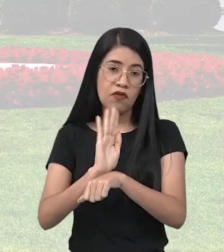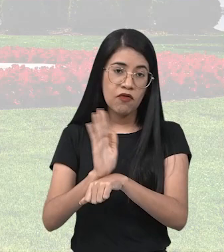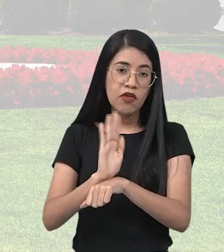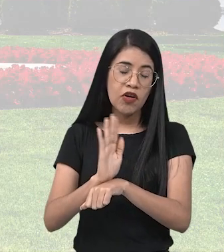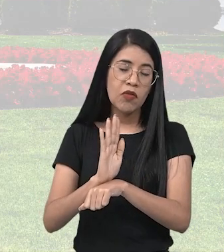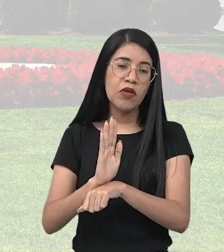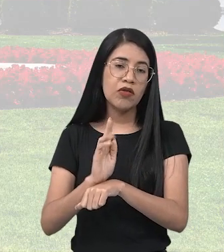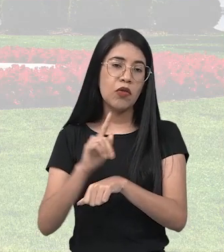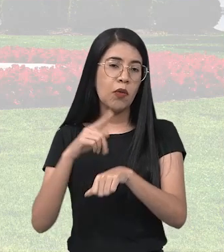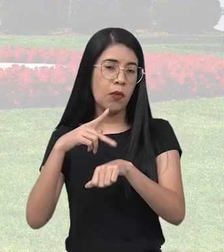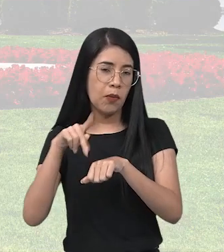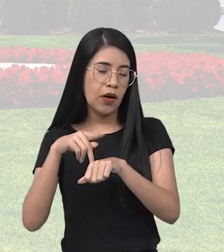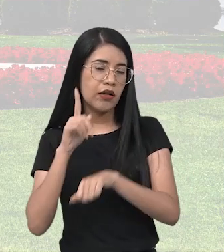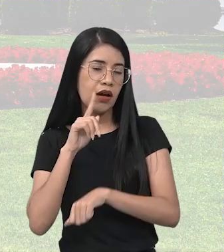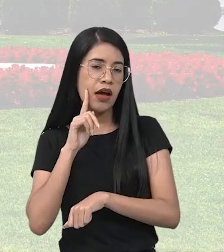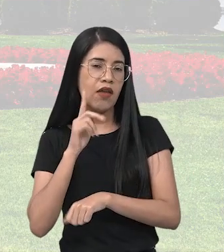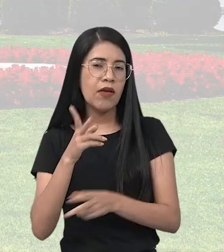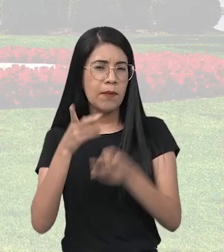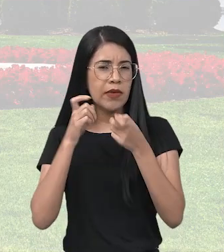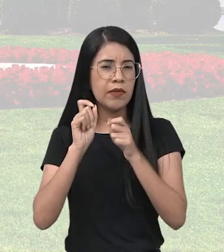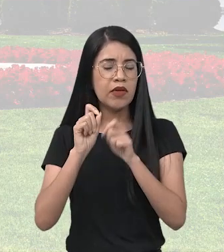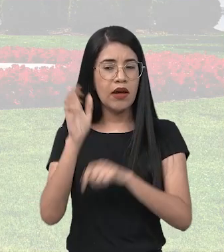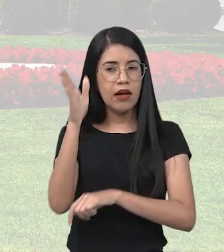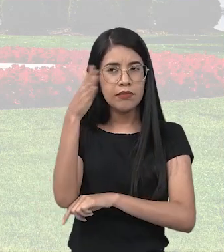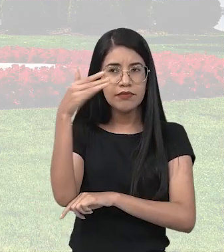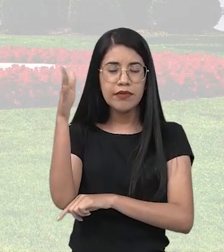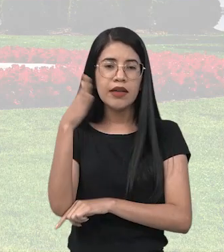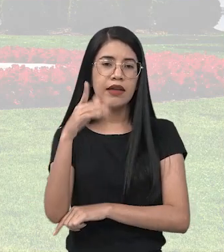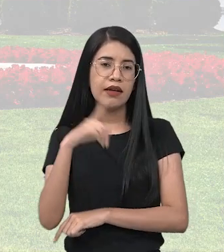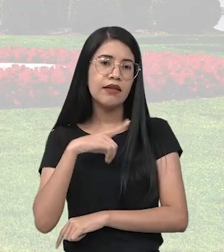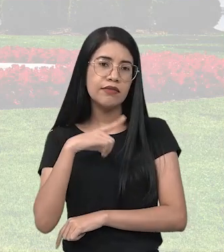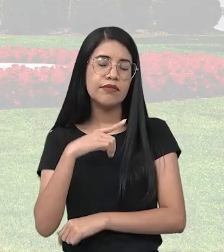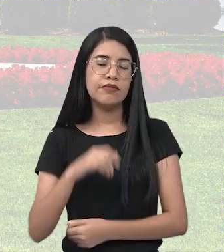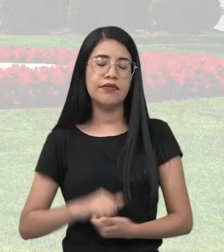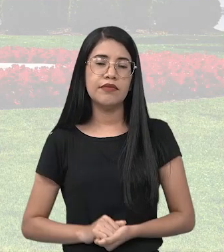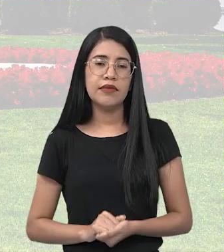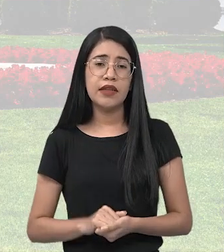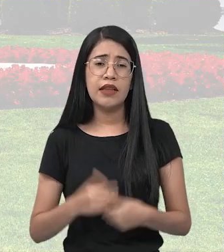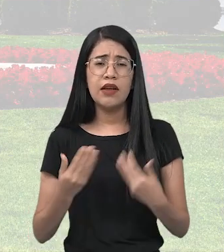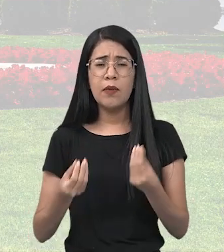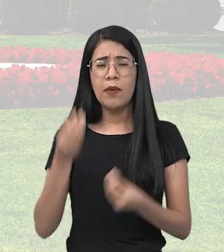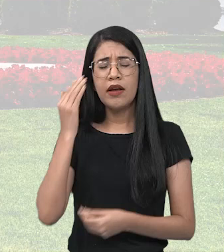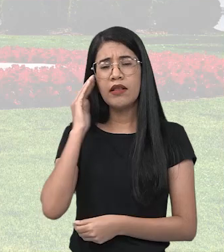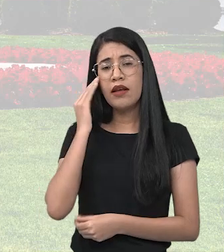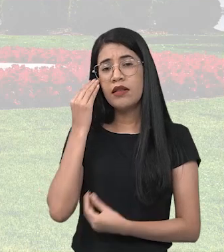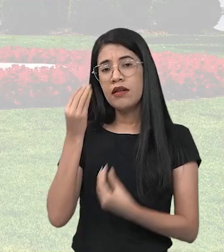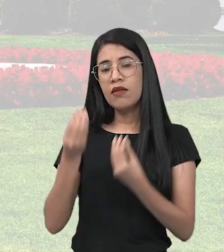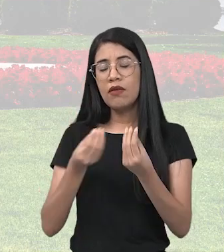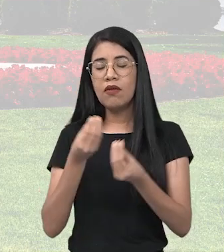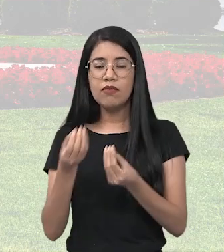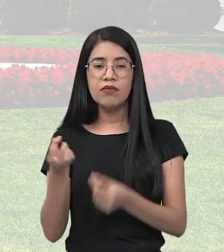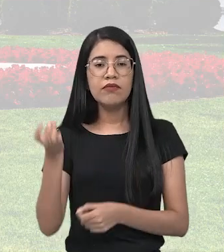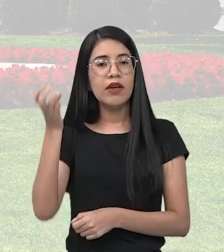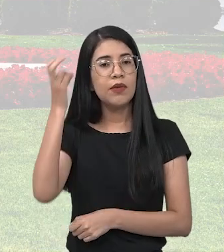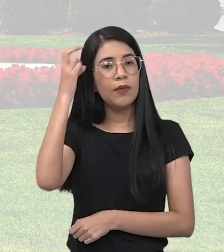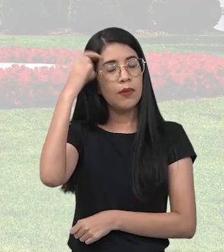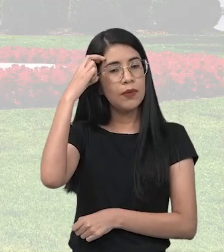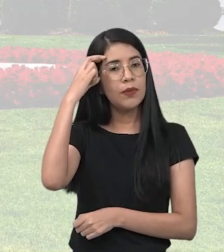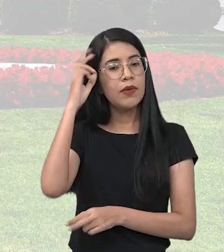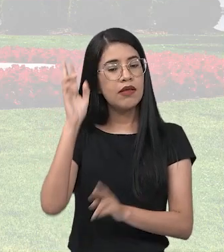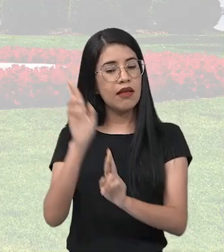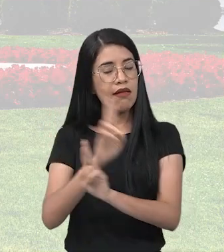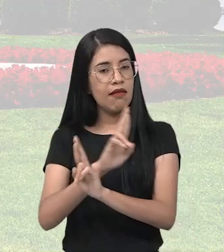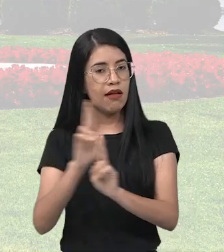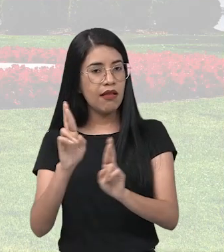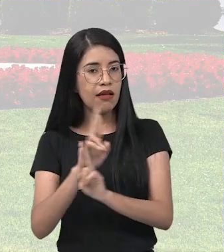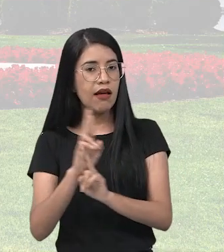algum momento vai aparecer a bandeira dos Estados Unidos. Então a gente vai tentar entender como essa cultura ela se